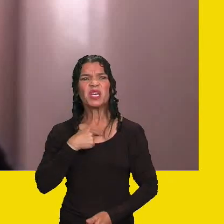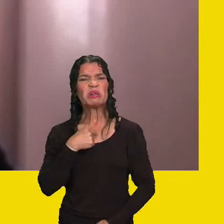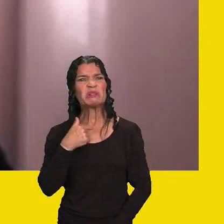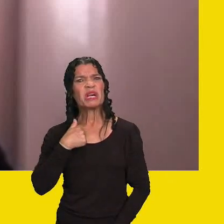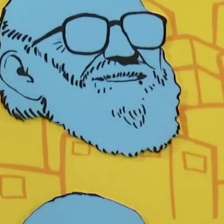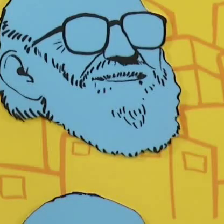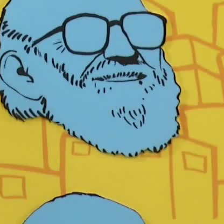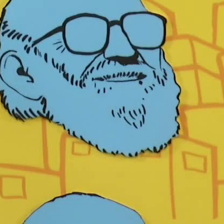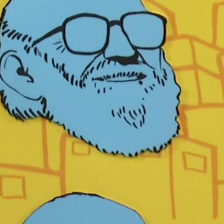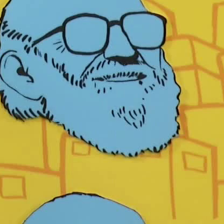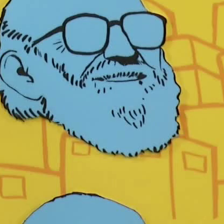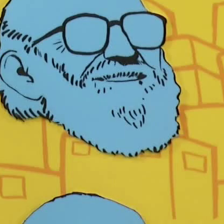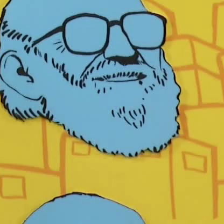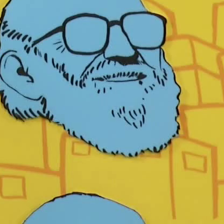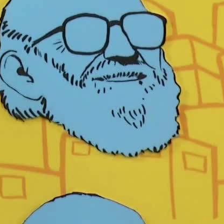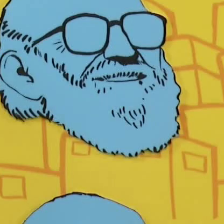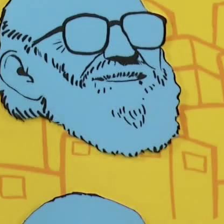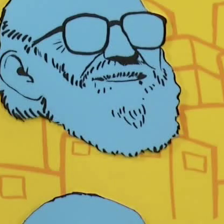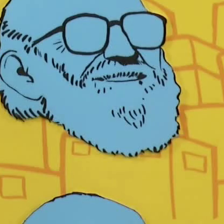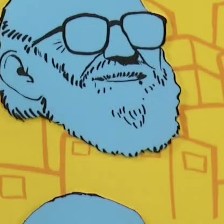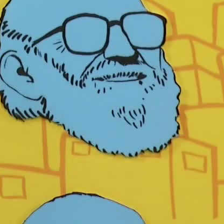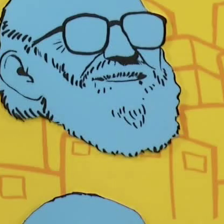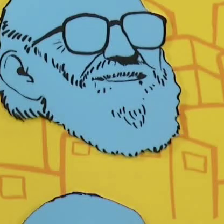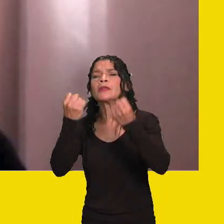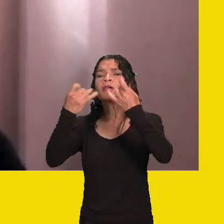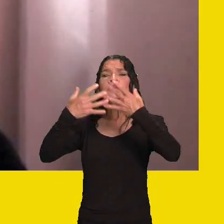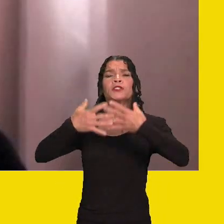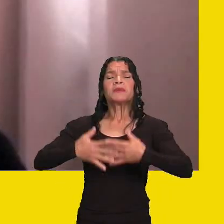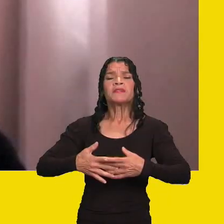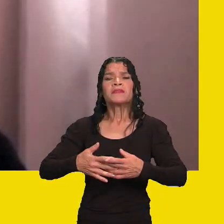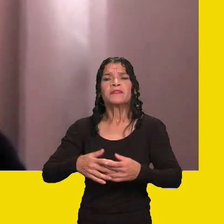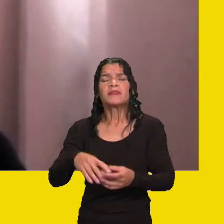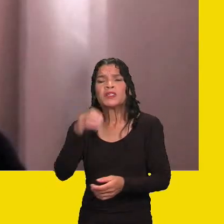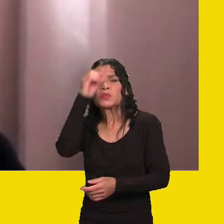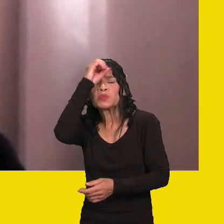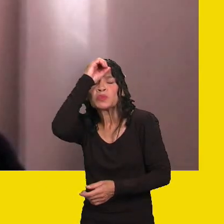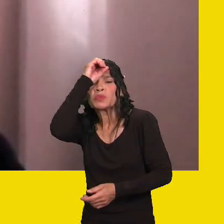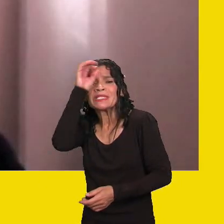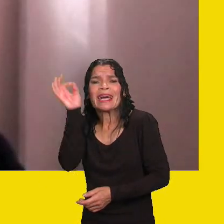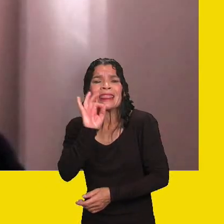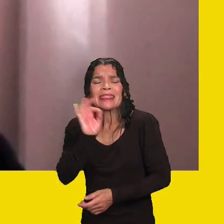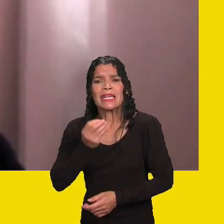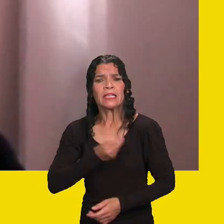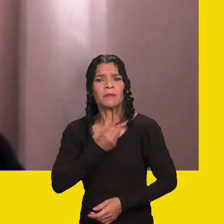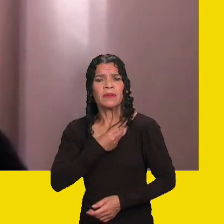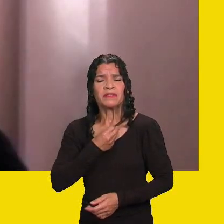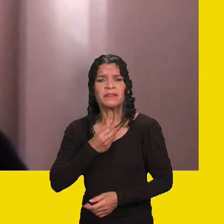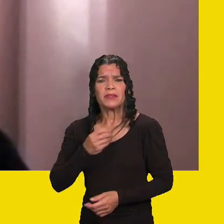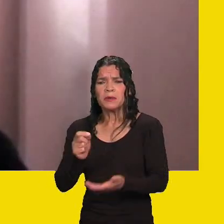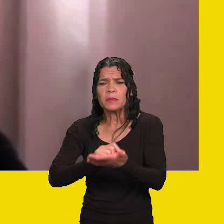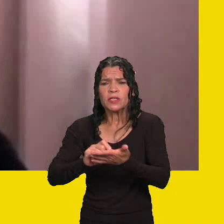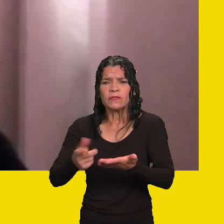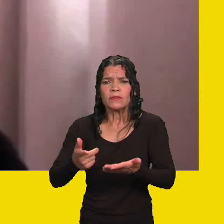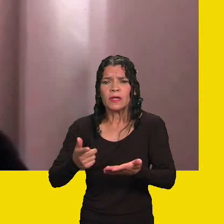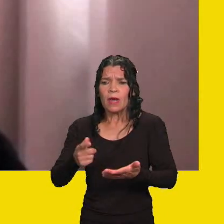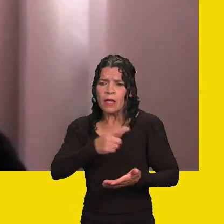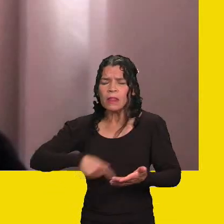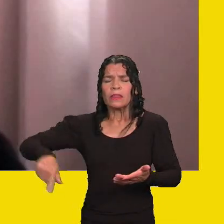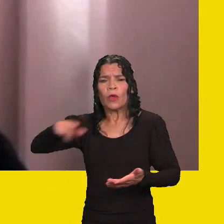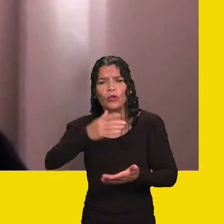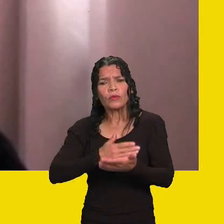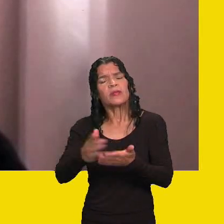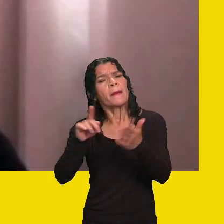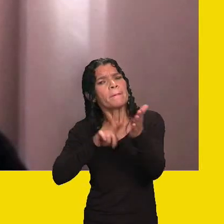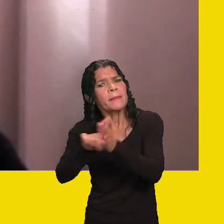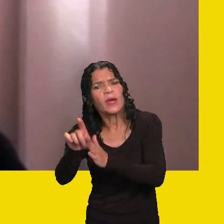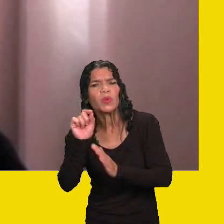para escrever. E essa estudante, ela havia falado que não tinha nada para contribuir, para escrever, né? E aí a gente começou a questionar, como